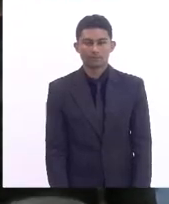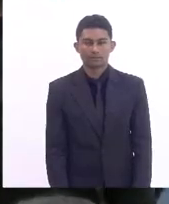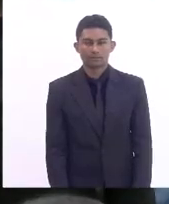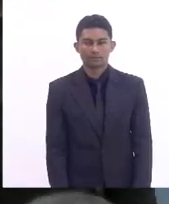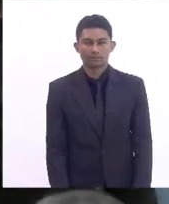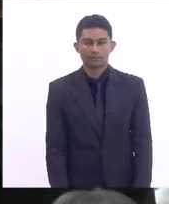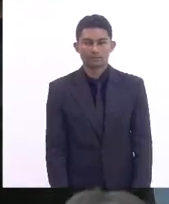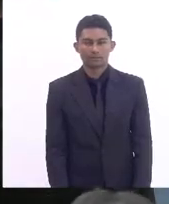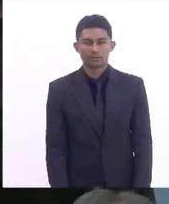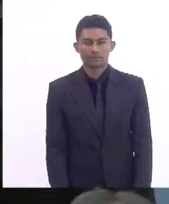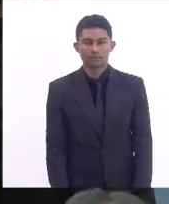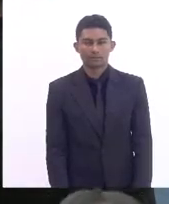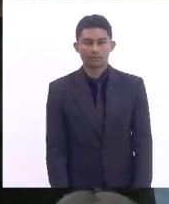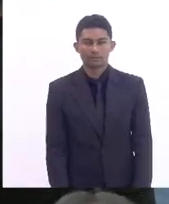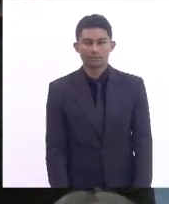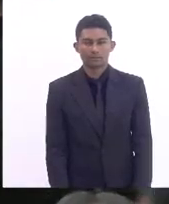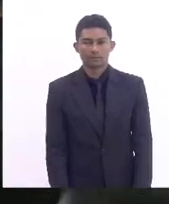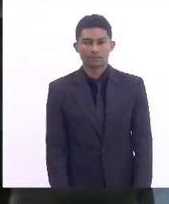G1